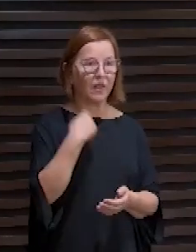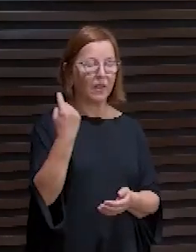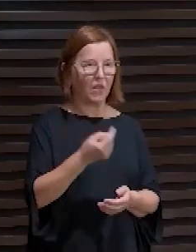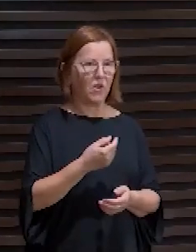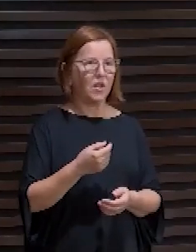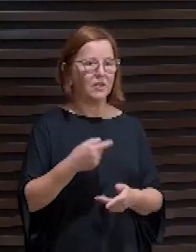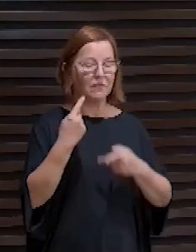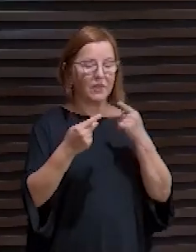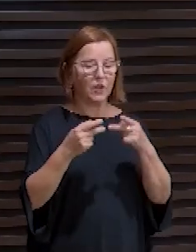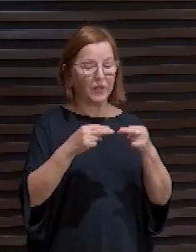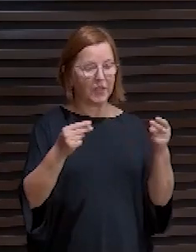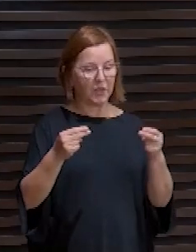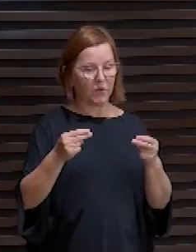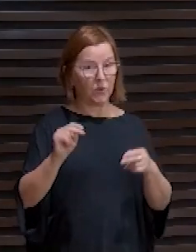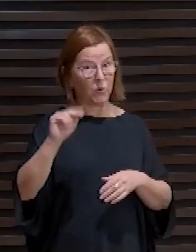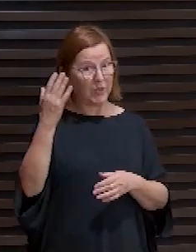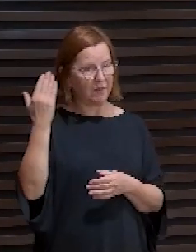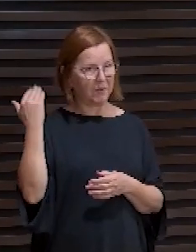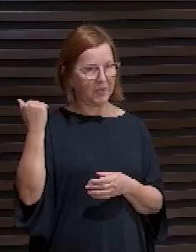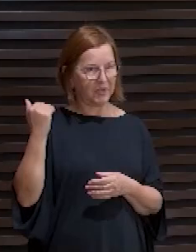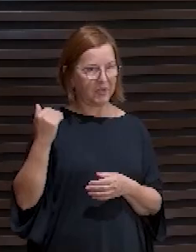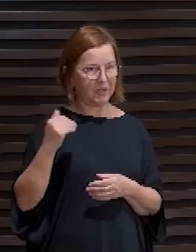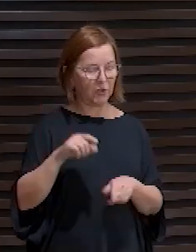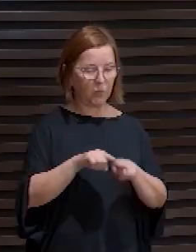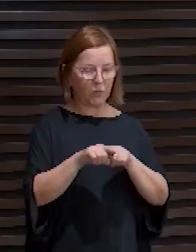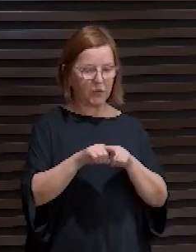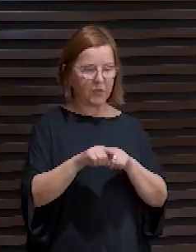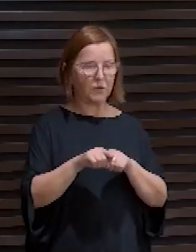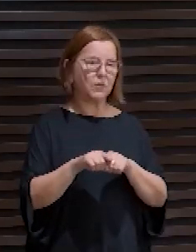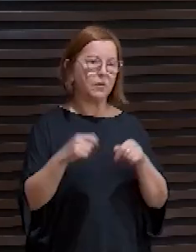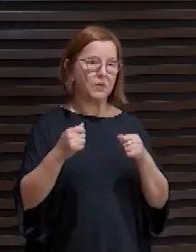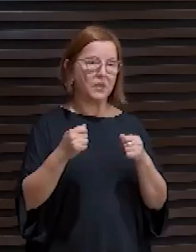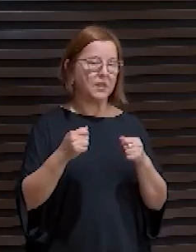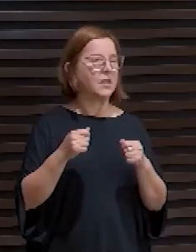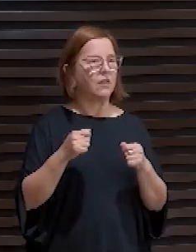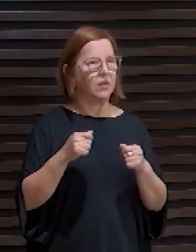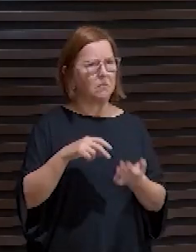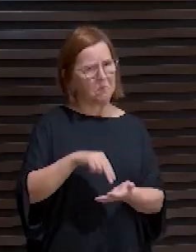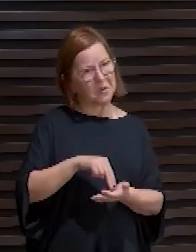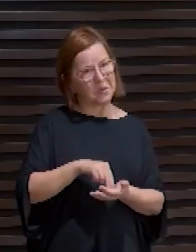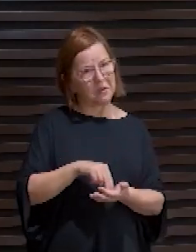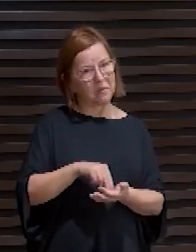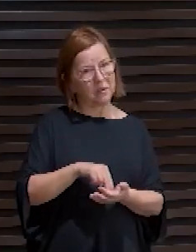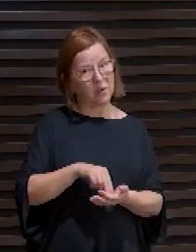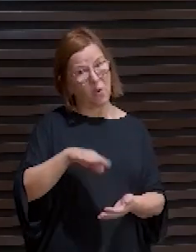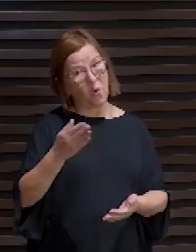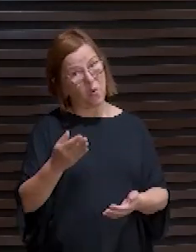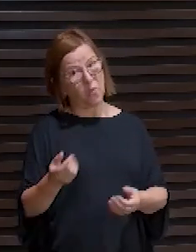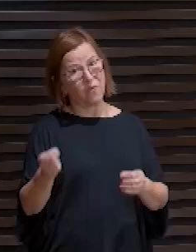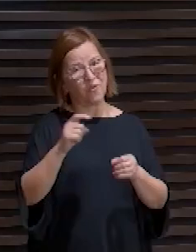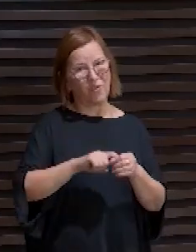trás, eles foram desafiados a perseverar e por isso rejeitados, ou voltar às velhas